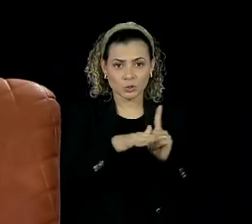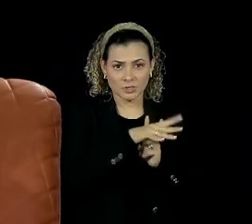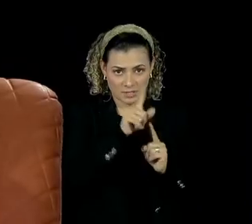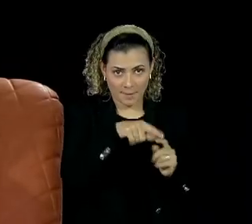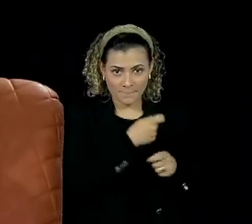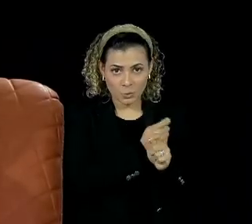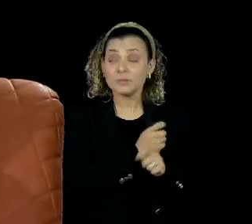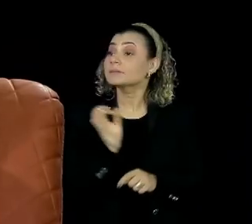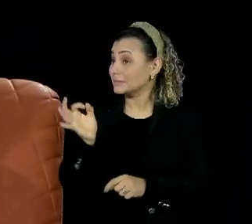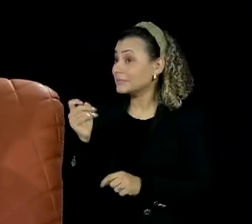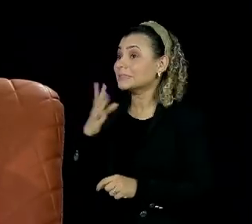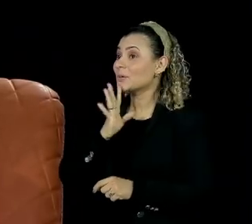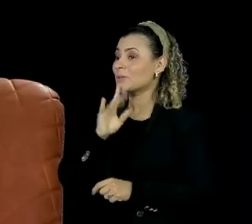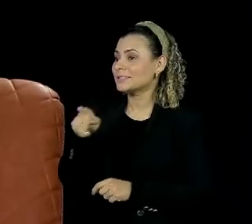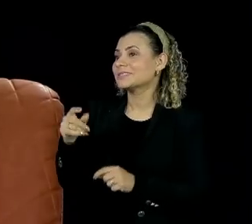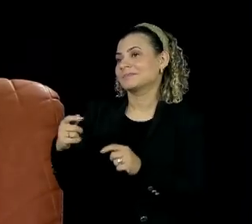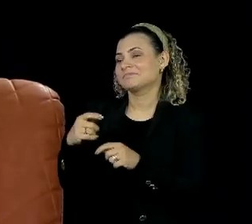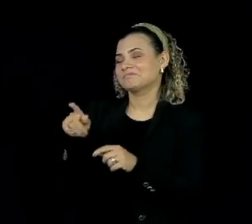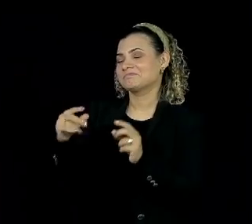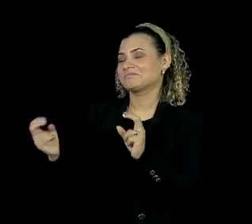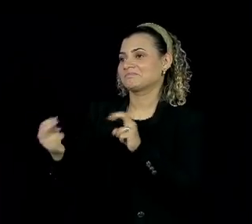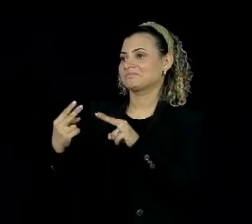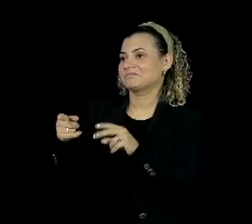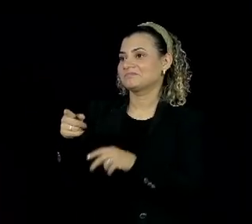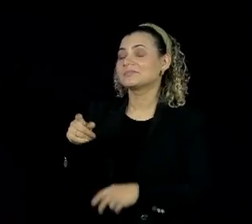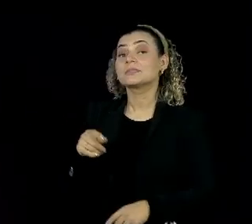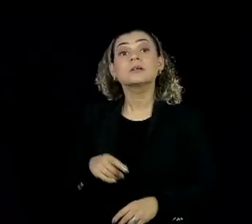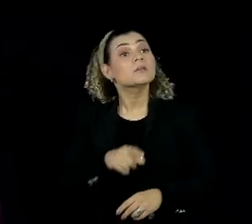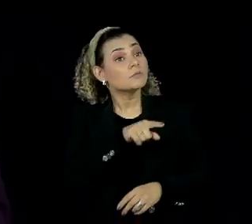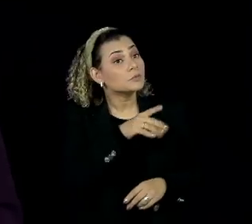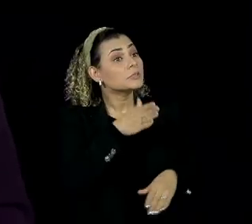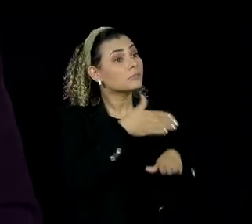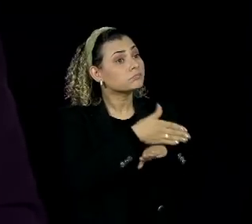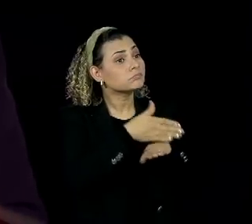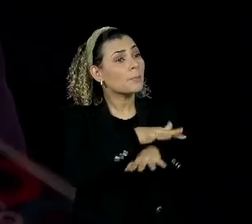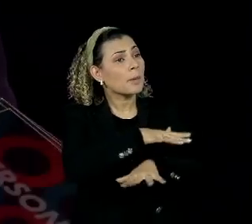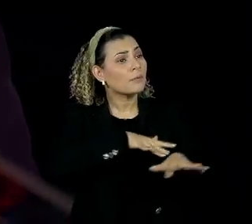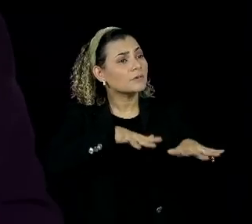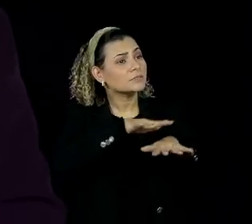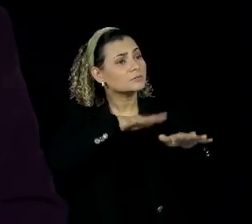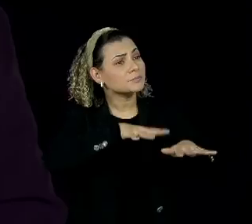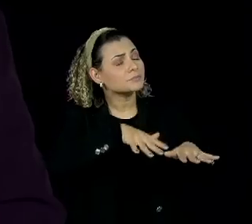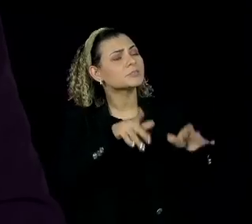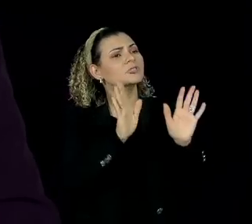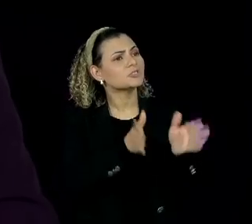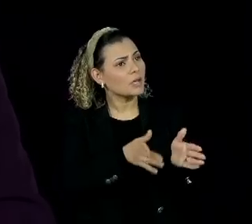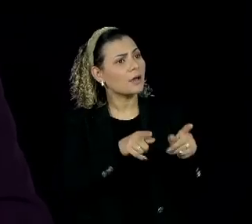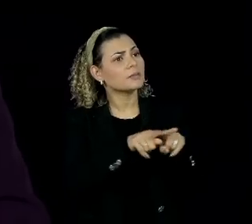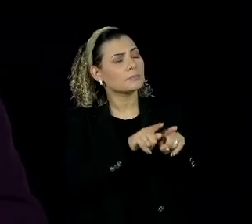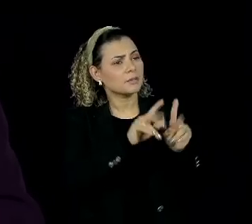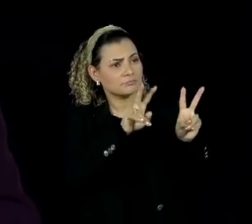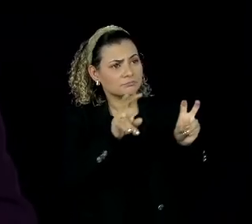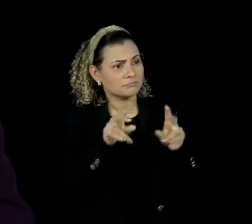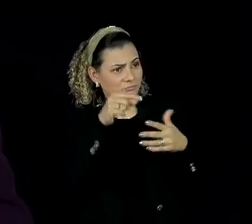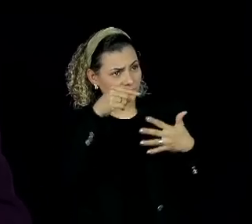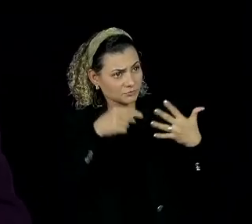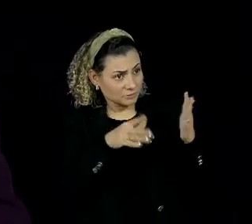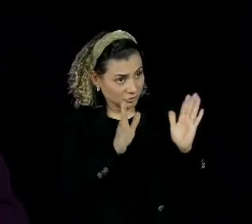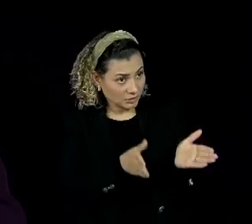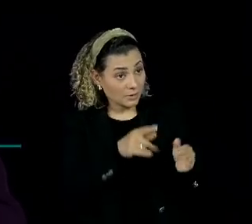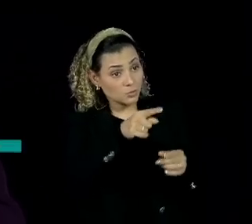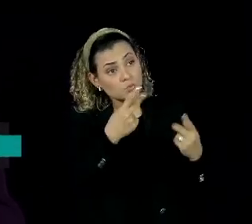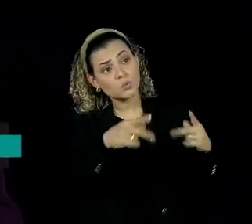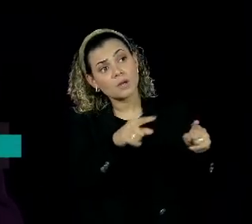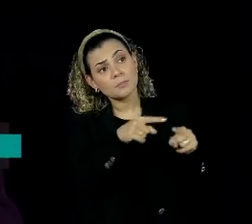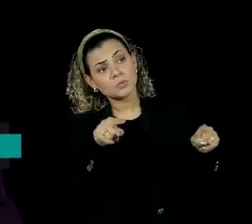Foi quando você conheceu o Lenine? Foi. Você acabou se envolvendo em manifestações, assembleias, coisas desse tipo, né? A tua